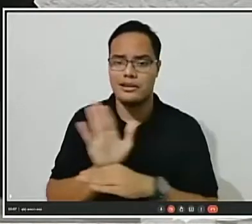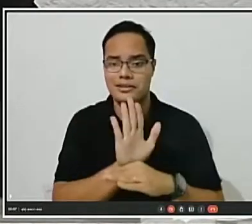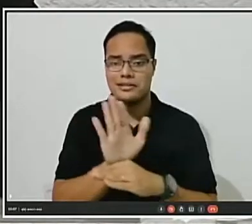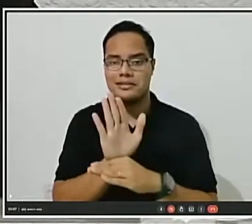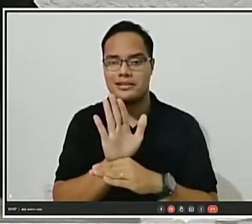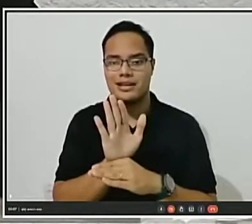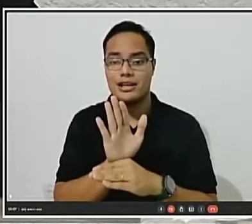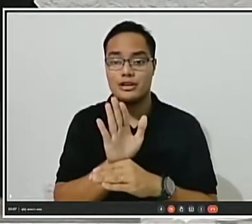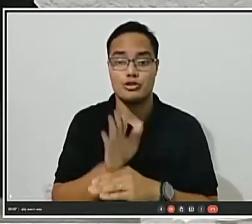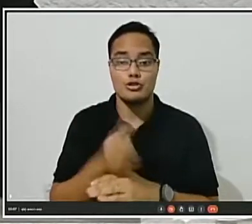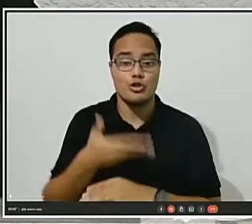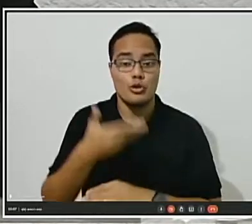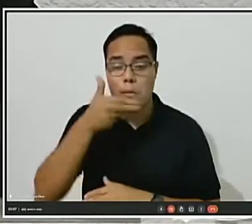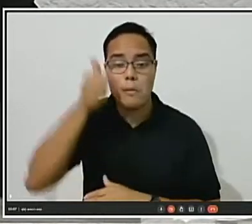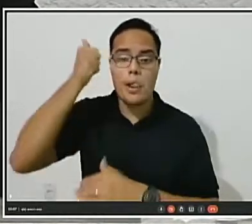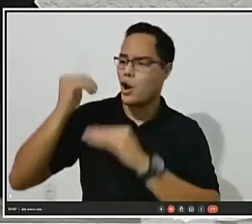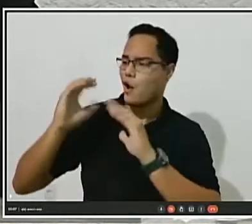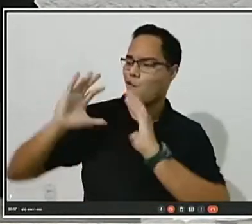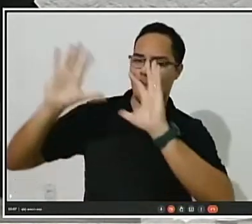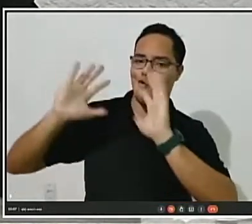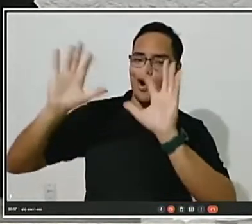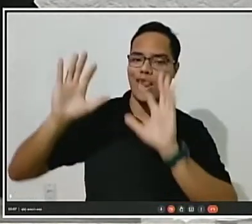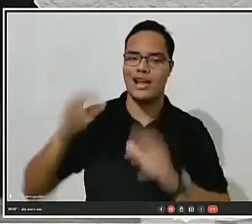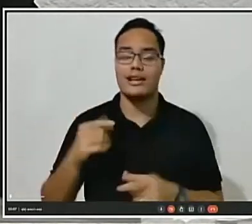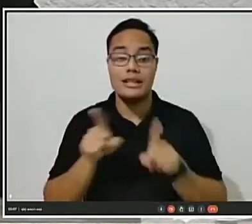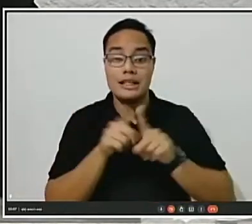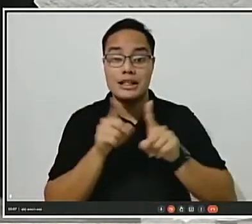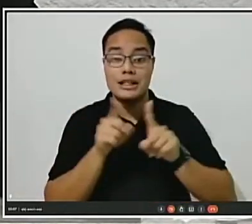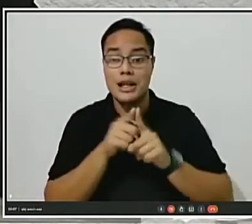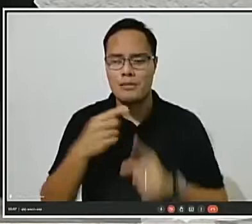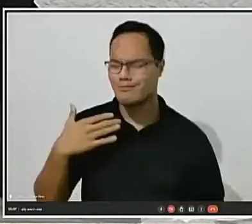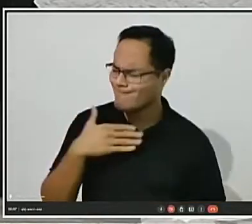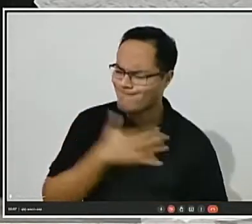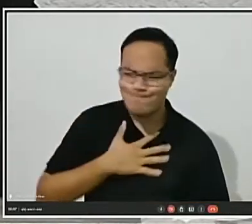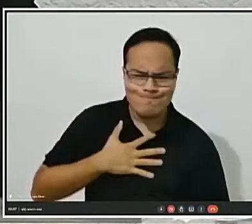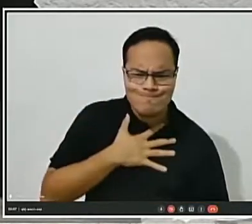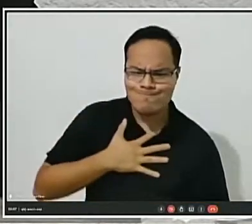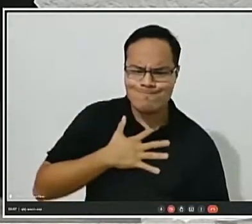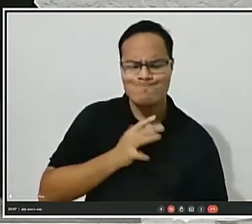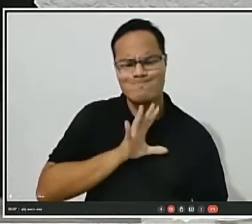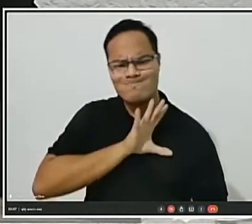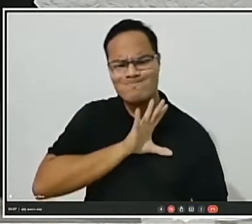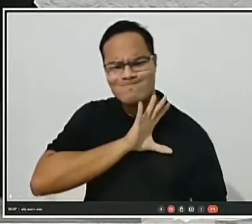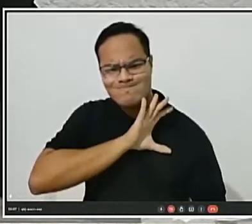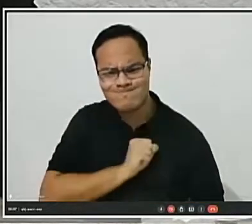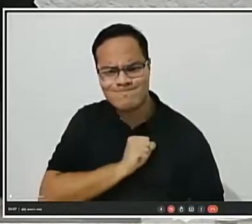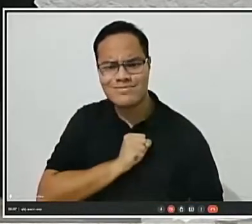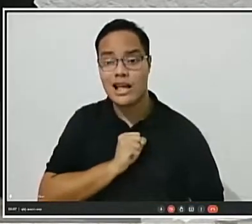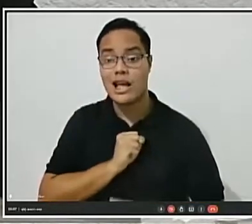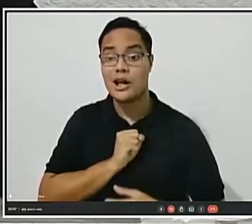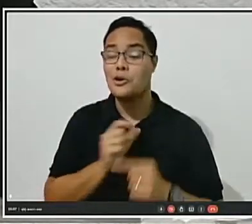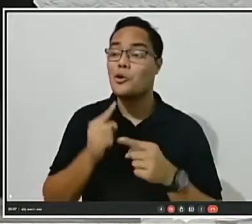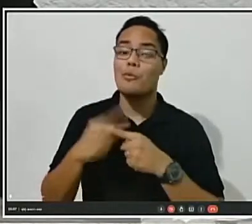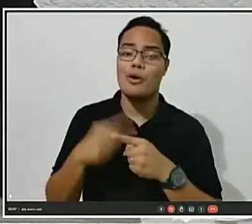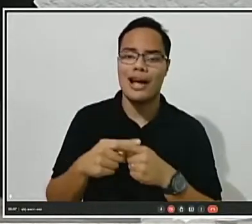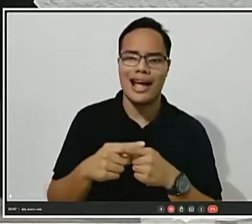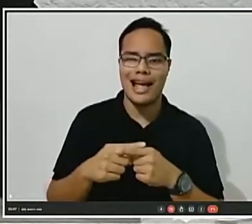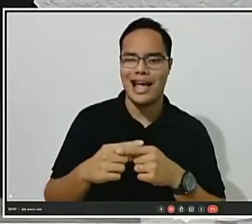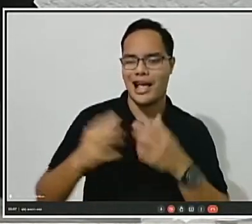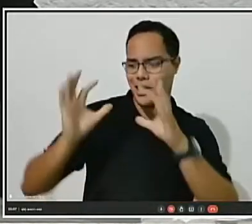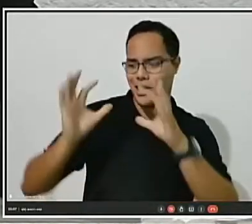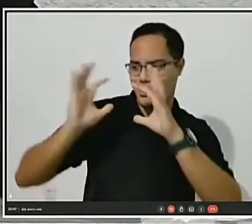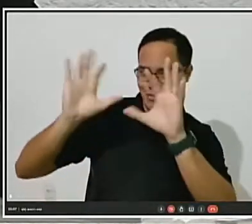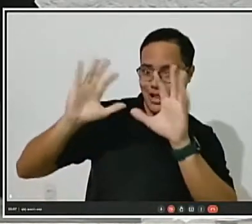do voleibol. Sua grande paixão, o voleibol, o levou a ser atleta, professor, técnico e